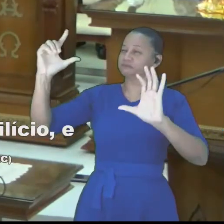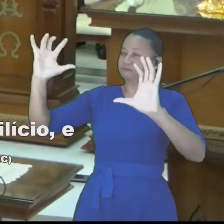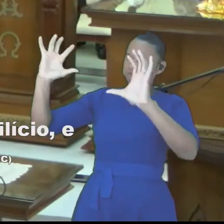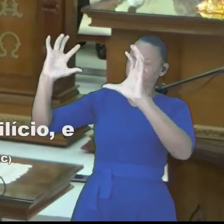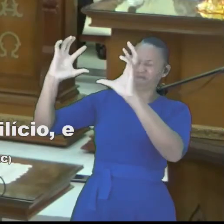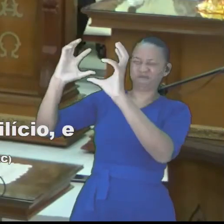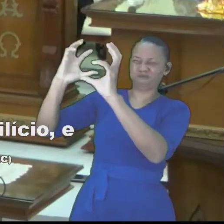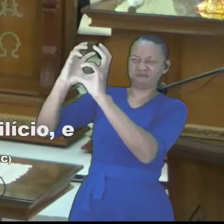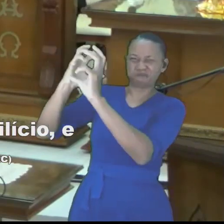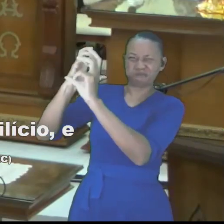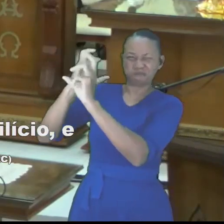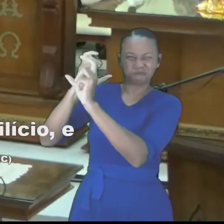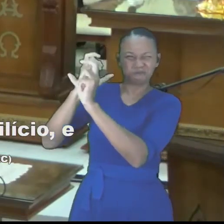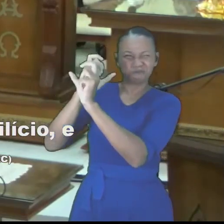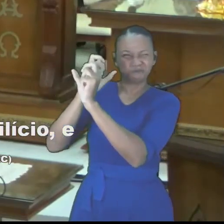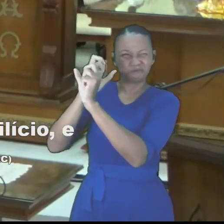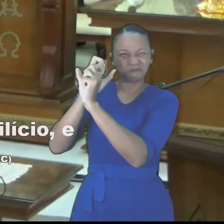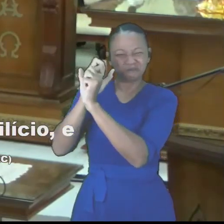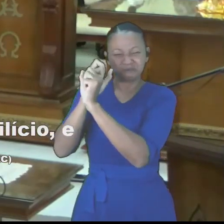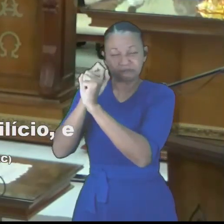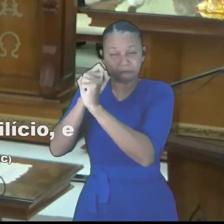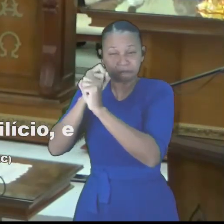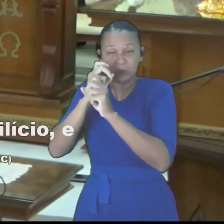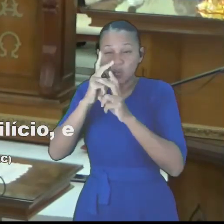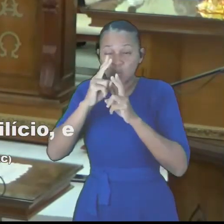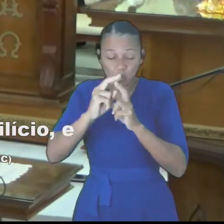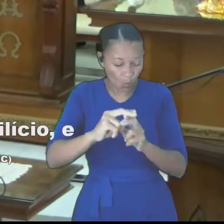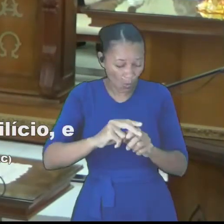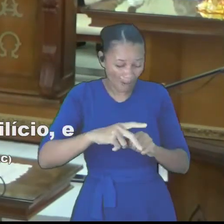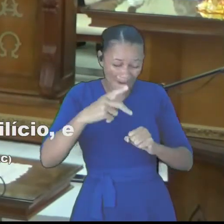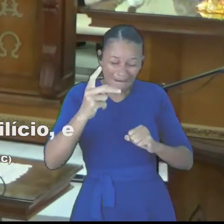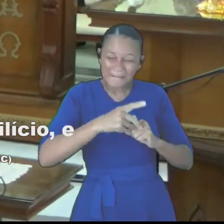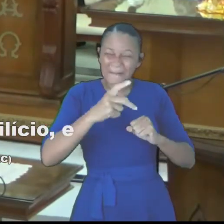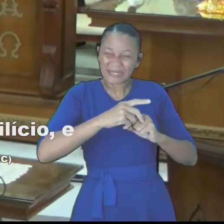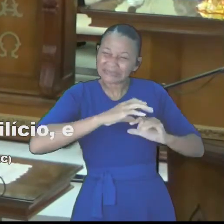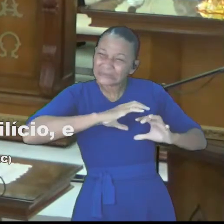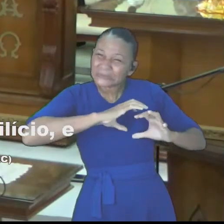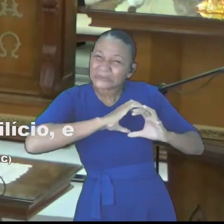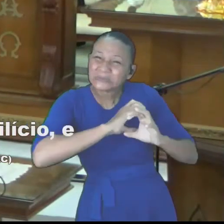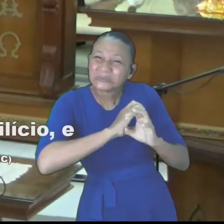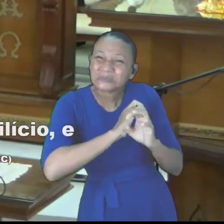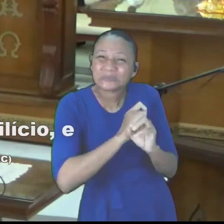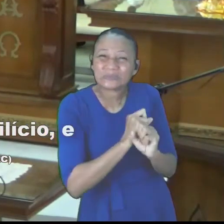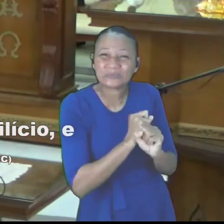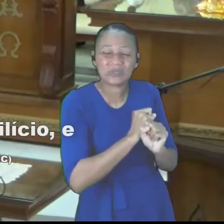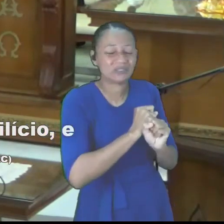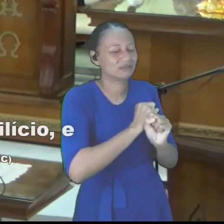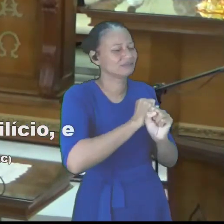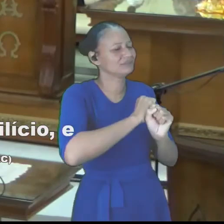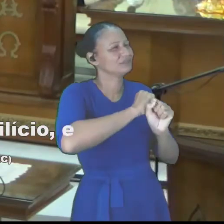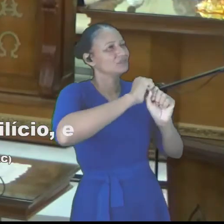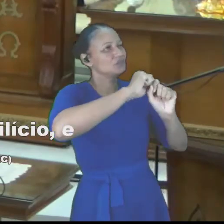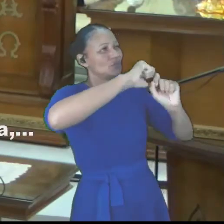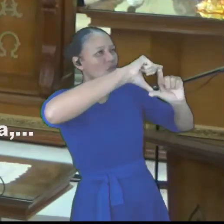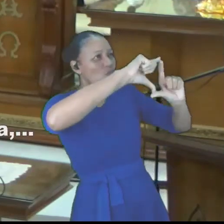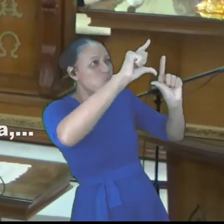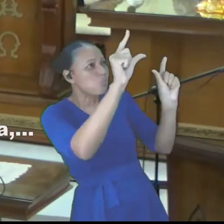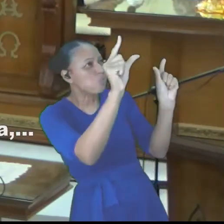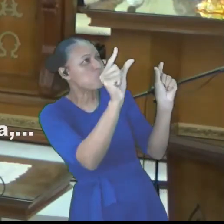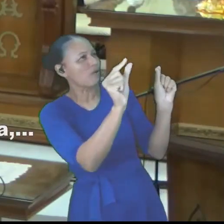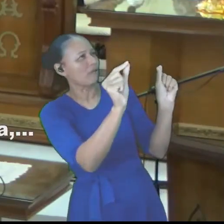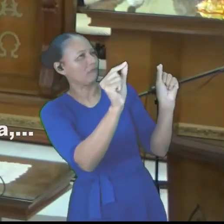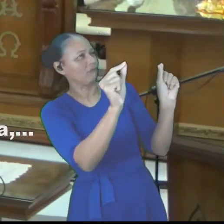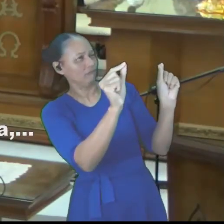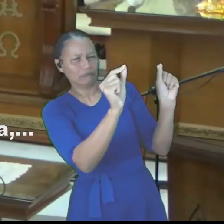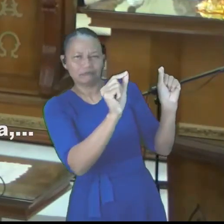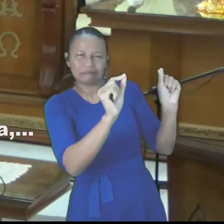como saco de cilício, e a lua tornou-se como sangue, e